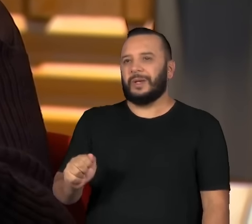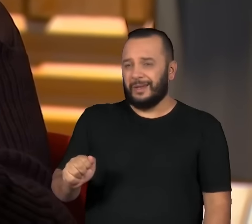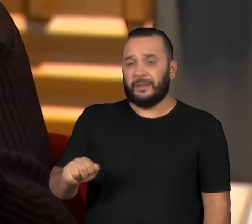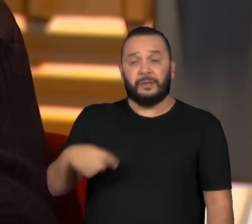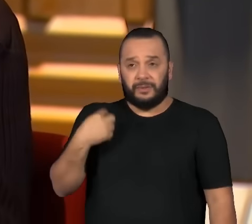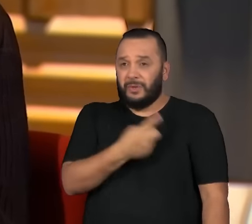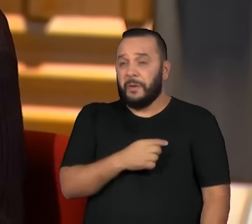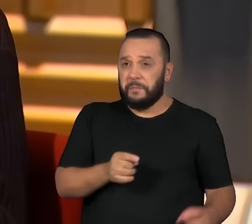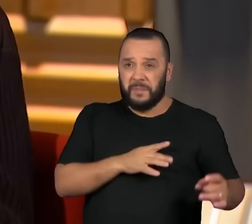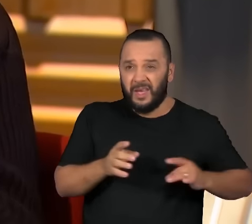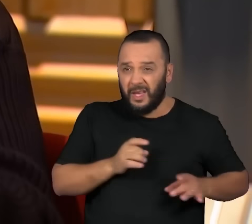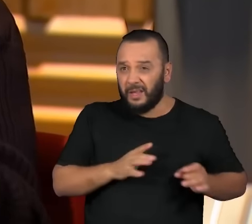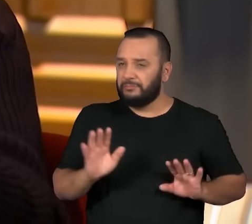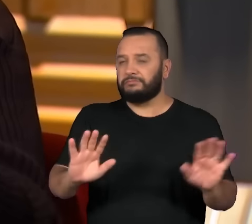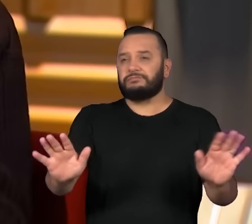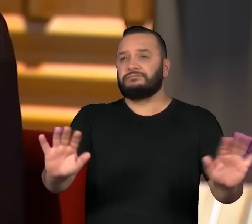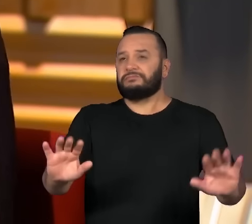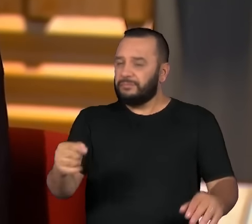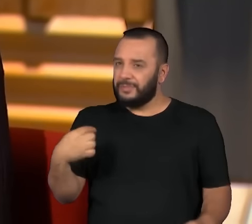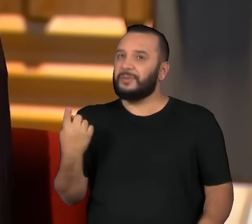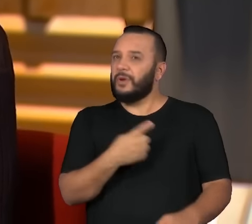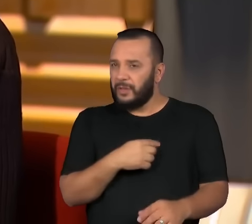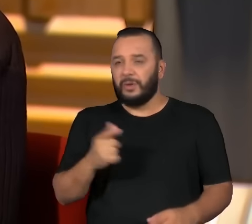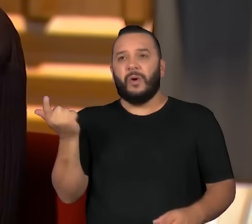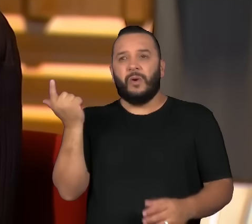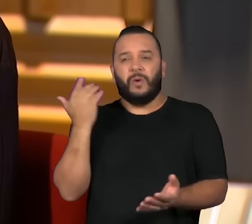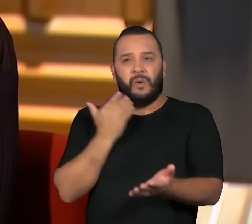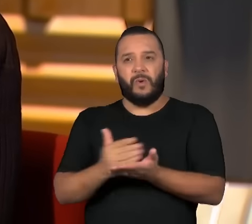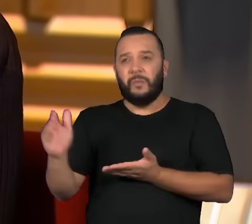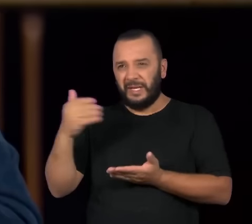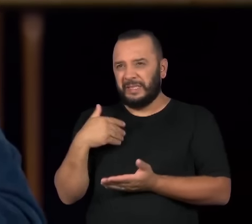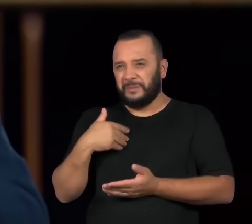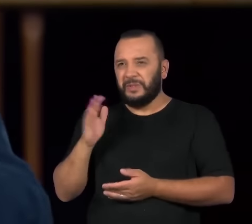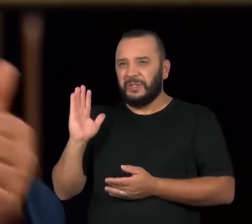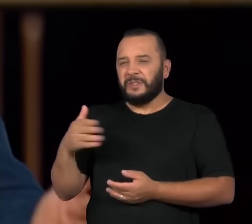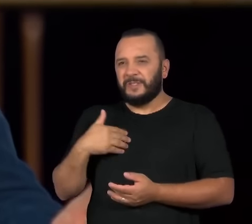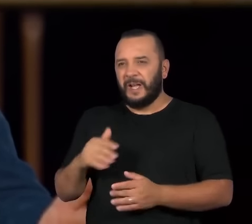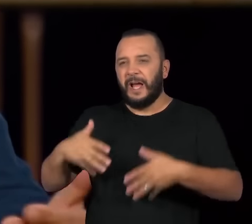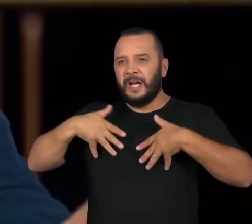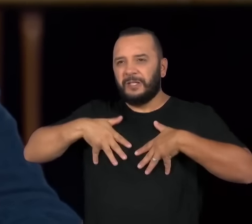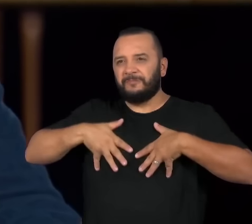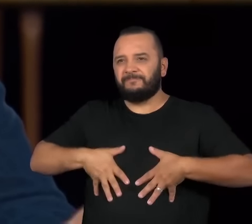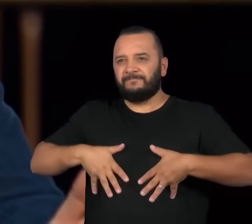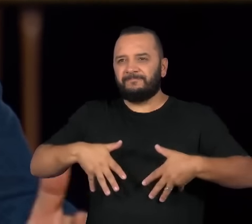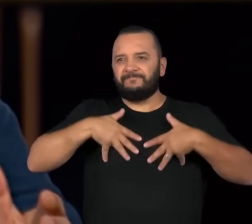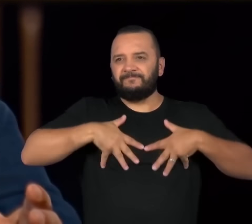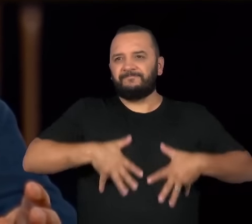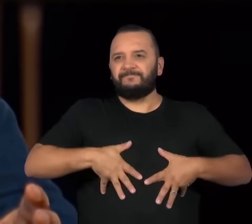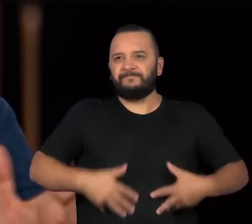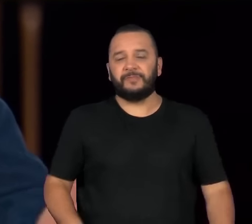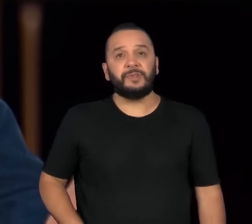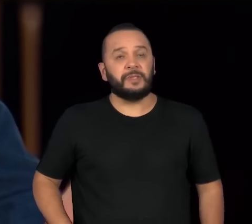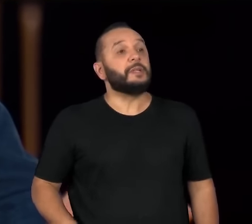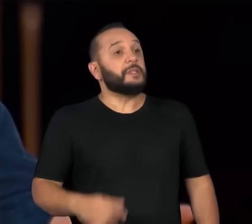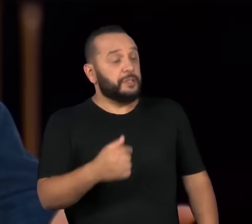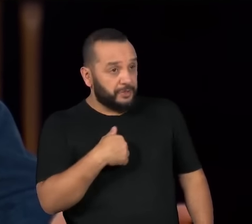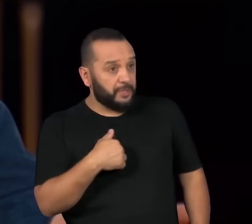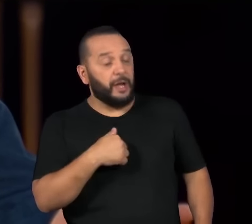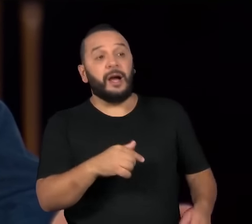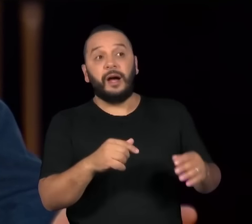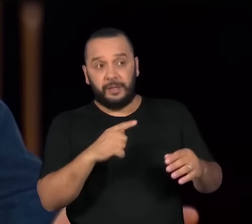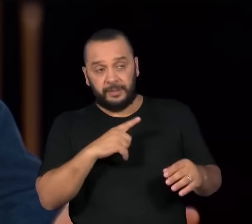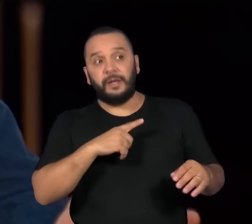arriscar, né? Pelo contrário, isso começou a alimentar a gente. Aí, né? que vocês foram ousados. Salvo engano, esse disco foi lançado num castelo, né,